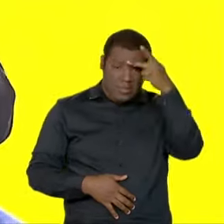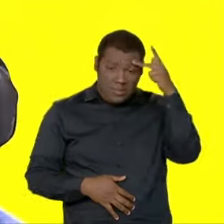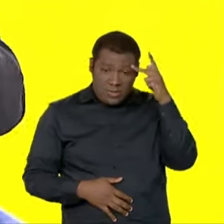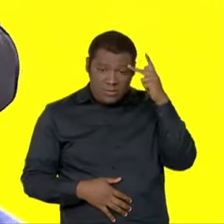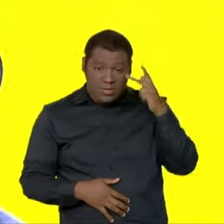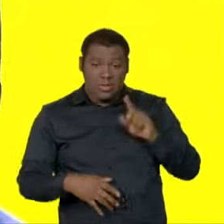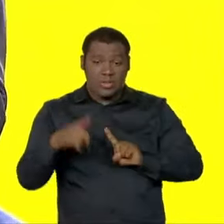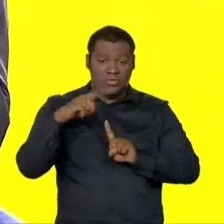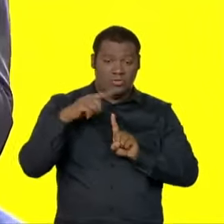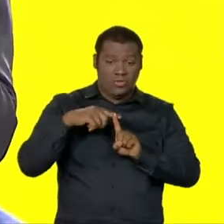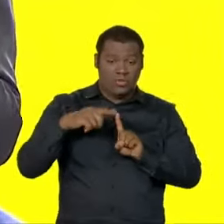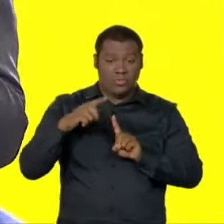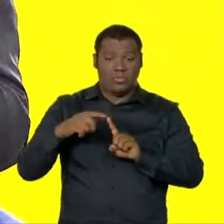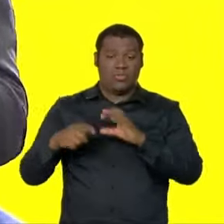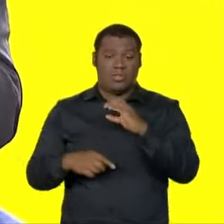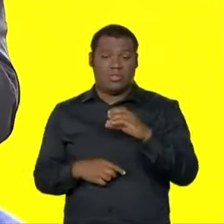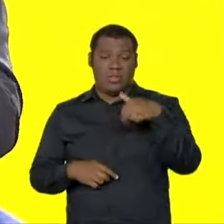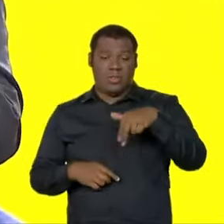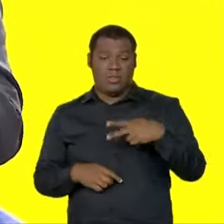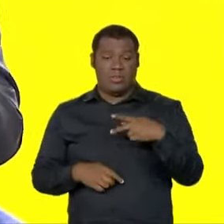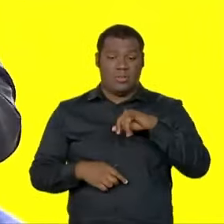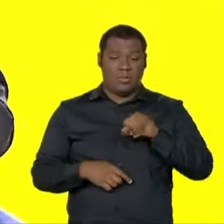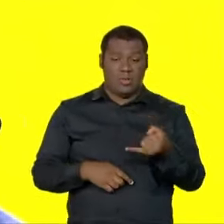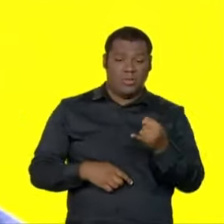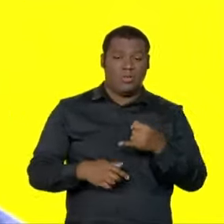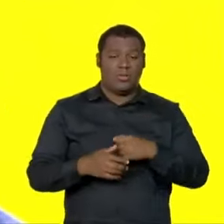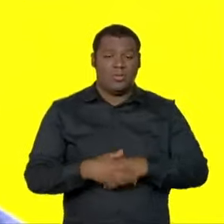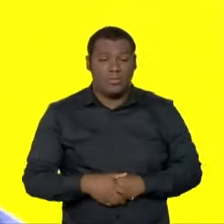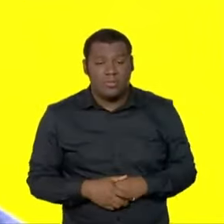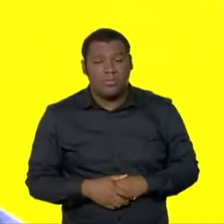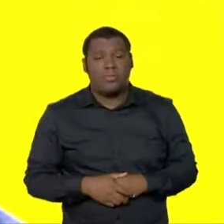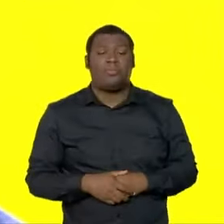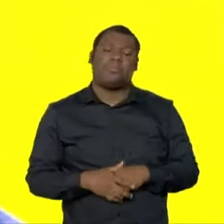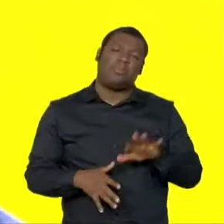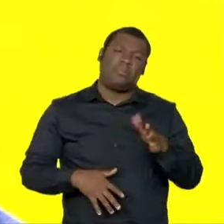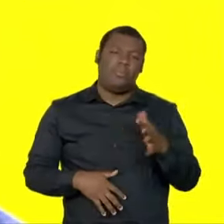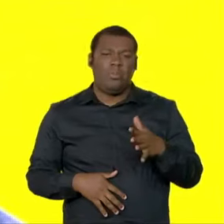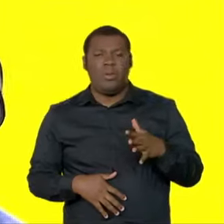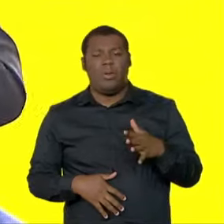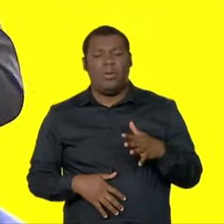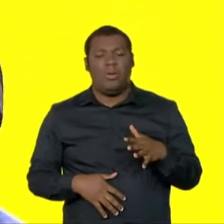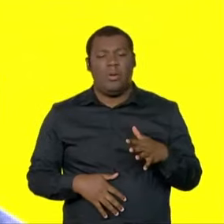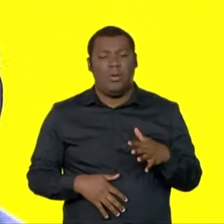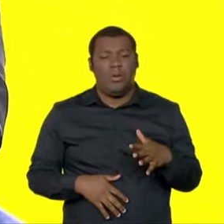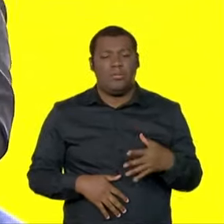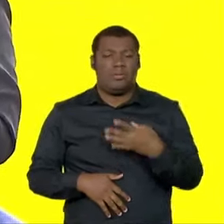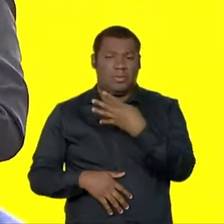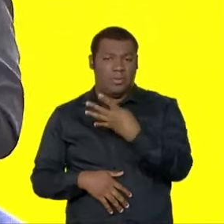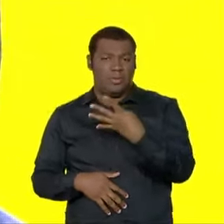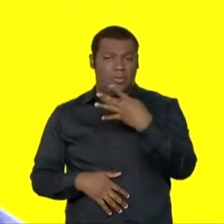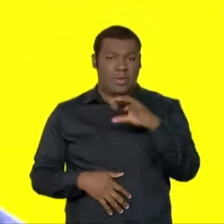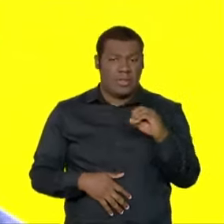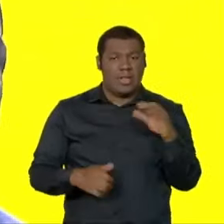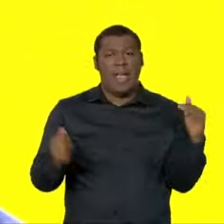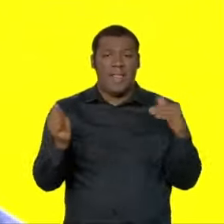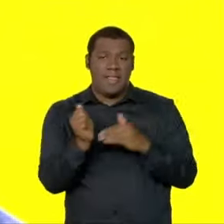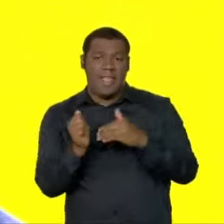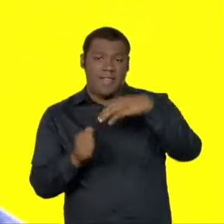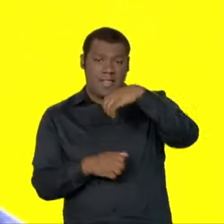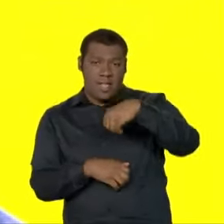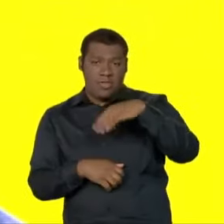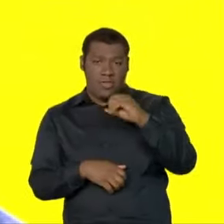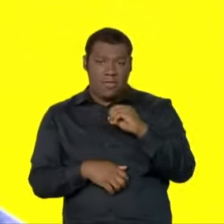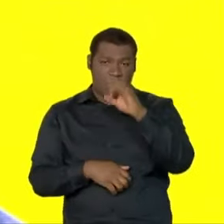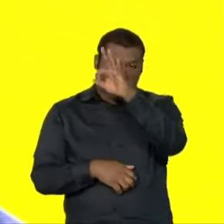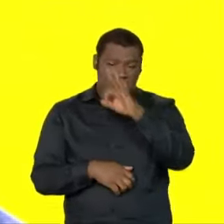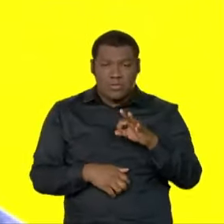faixa 2 daquele desenrola da pessoa física, a média equivale a 40% a picos de 90% de desconto em relação